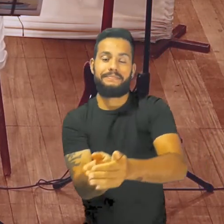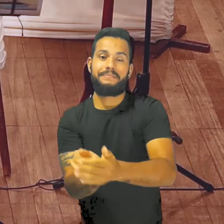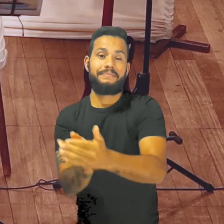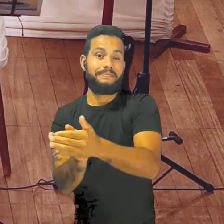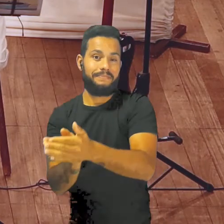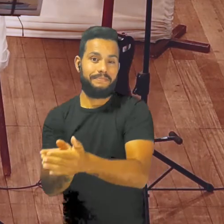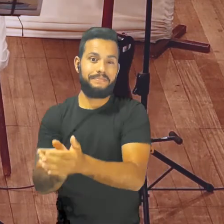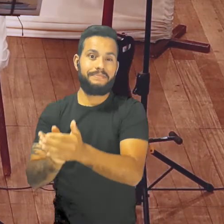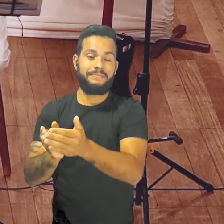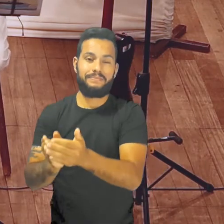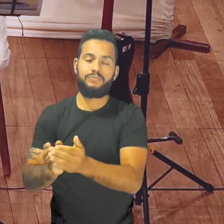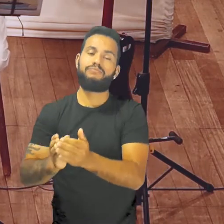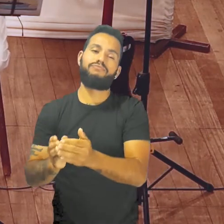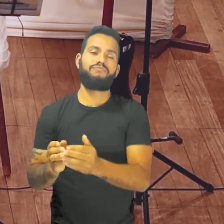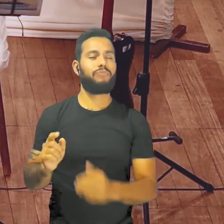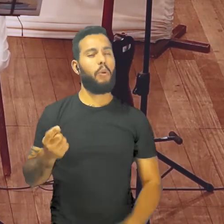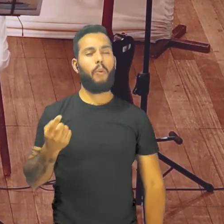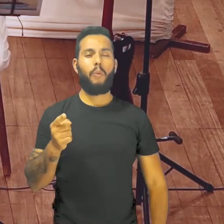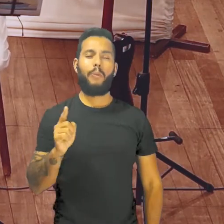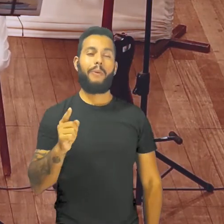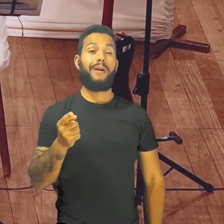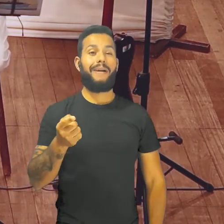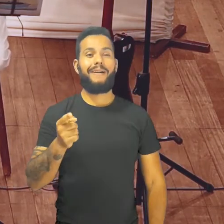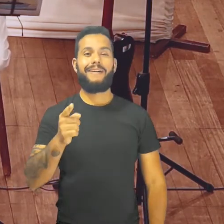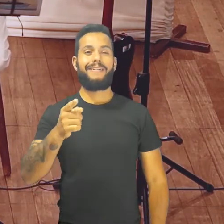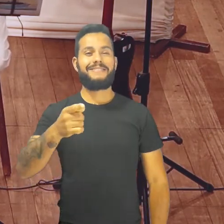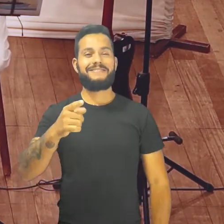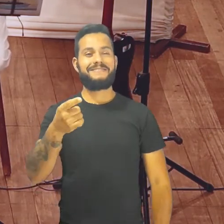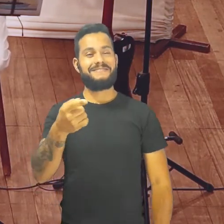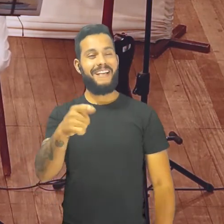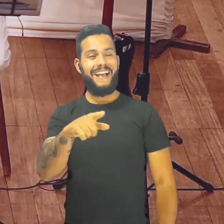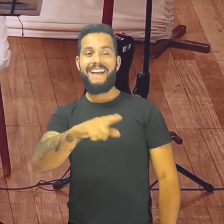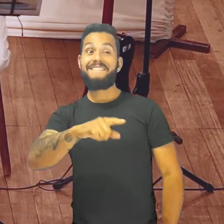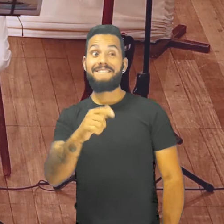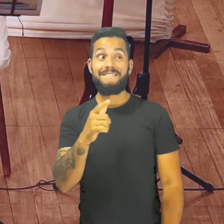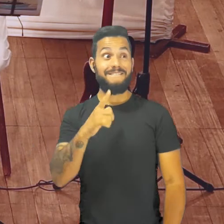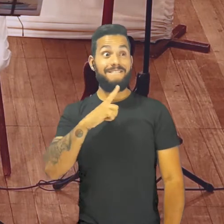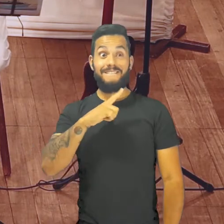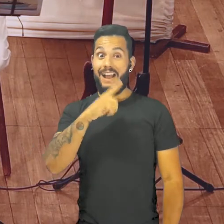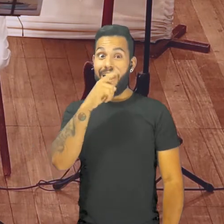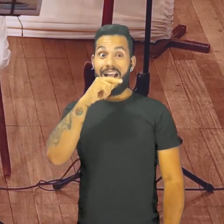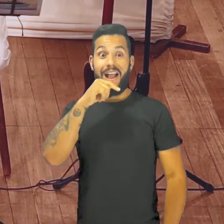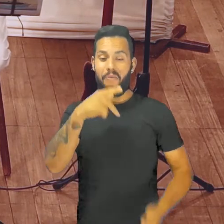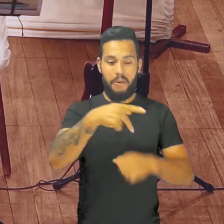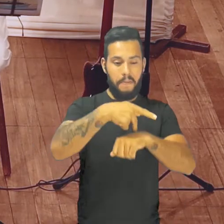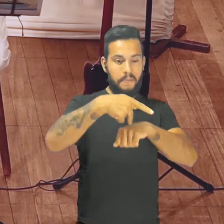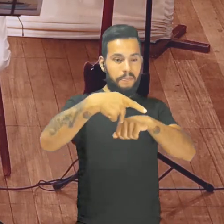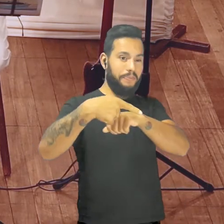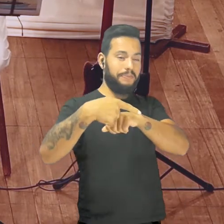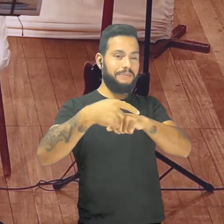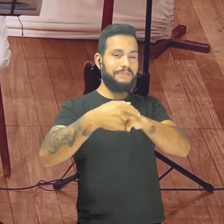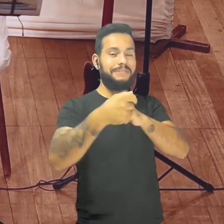pulinho. Sigamos em frente, logo pro cerrado, que lá tem nascente, vamos logo de mão a rua.